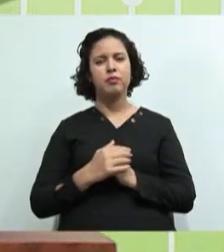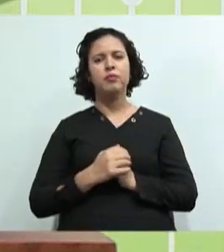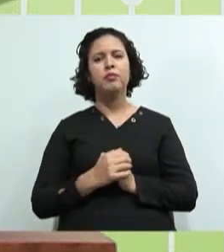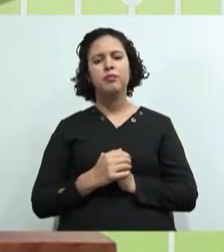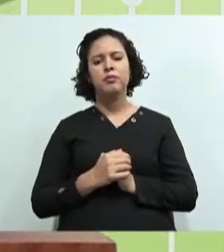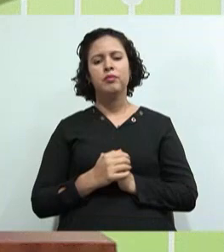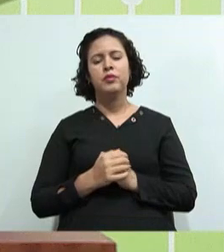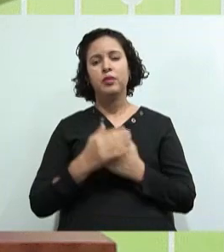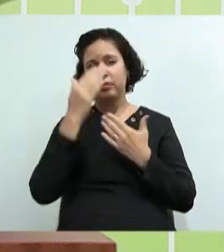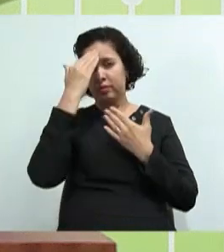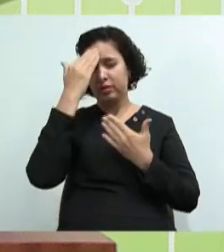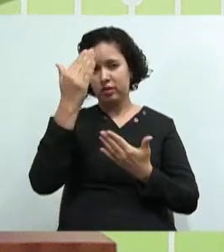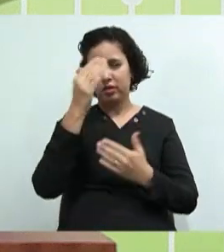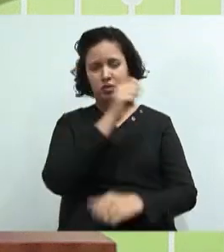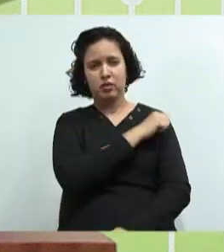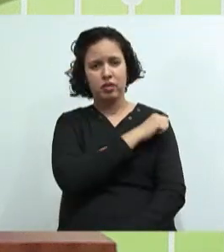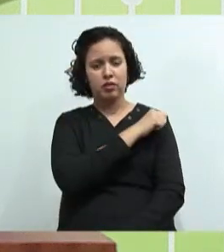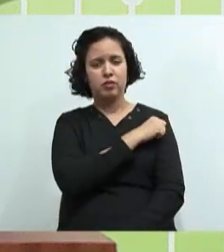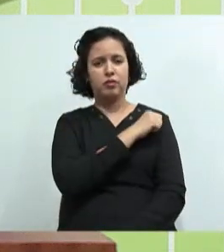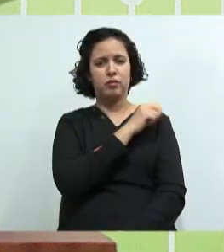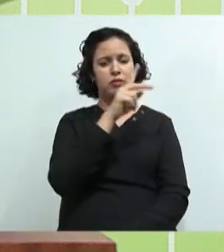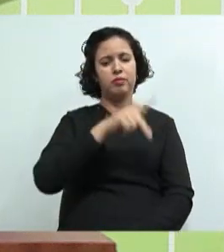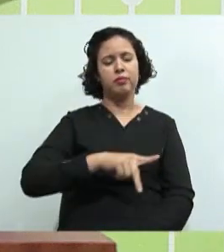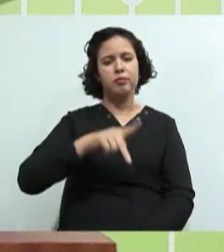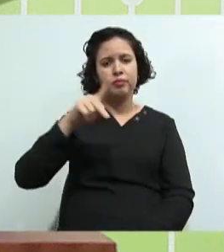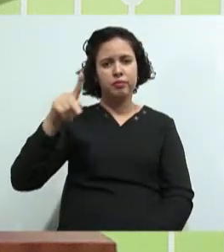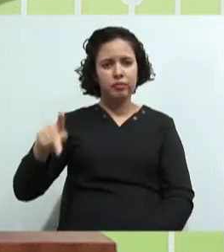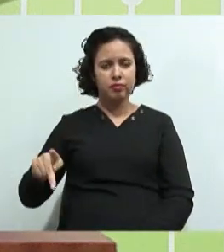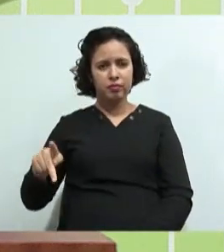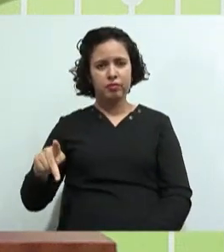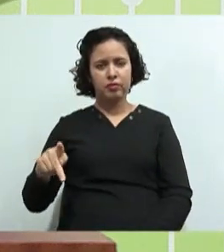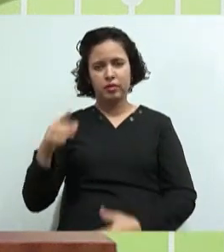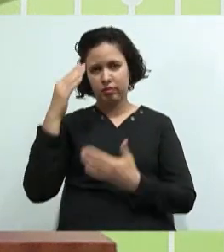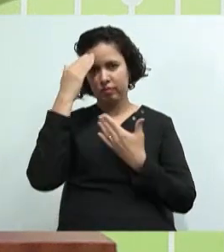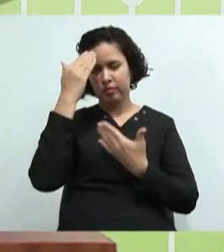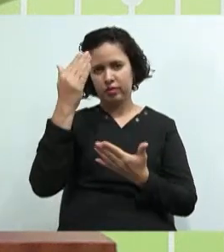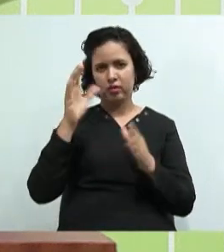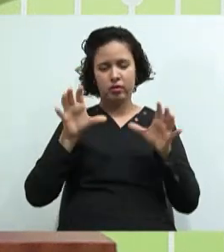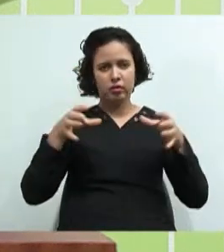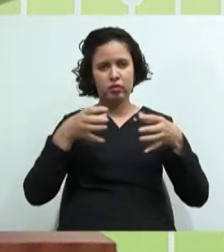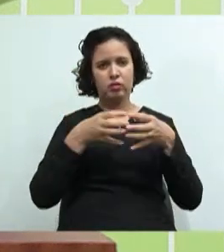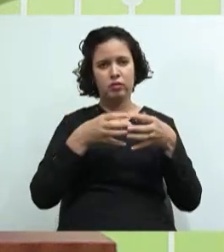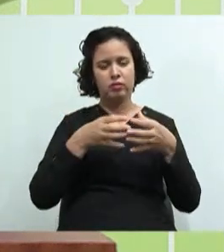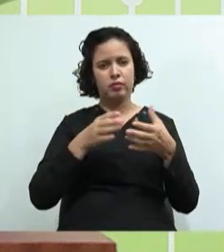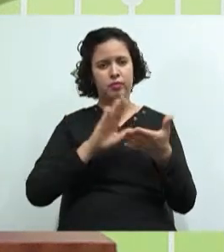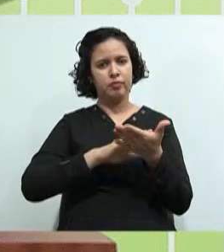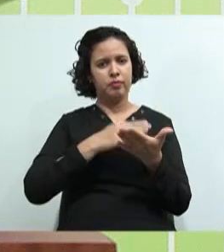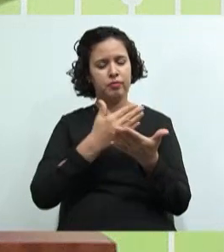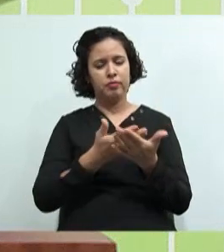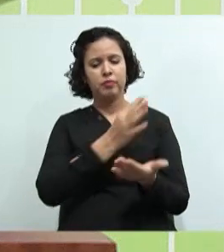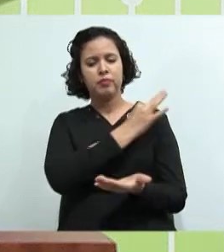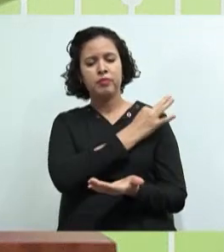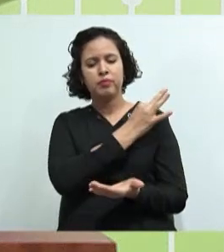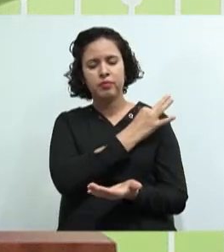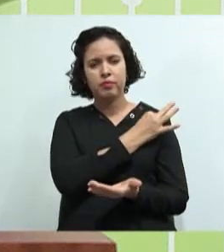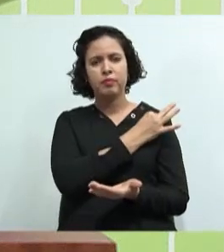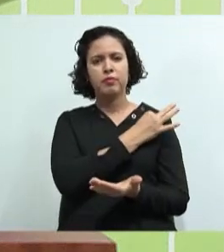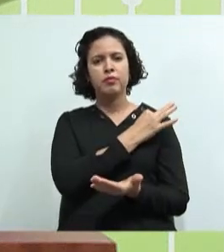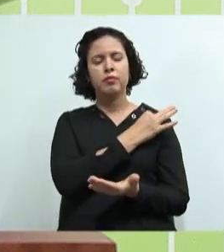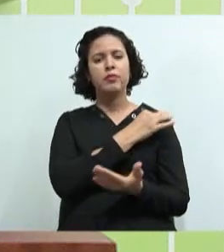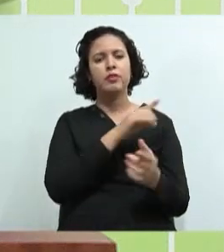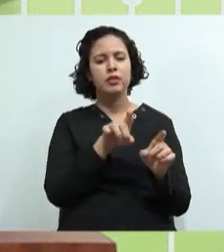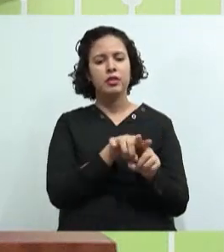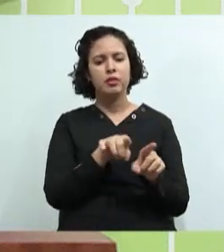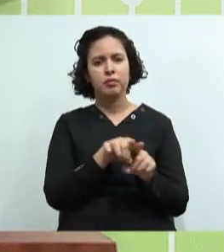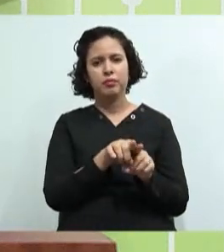aí, muito obrigado aos alunos, professores presenciais, né? Obrigado à nossa equipe aqui, a Tamires, a nossa intérprete, né? E é